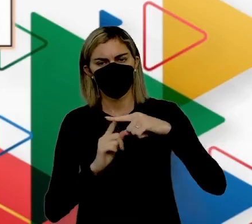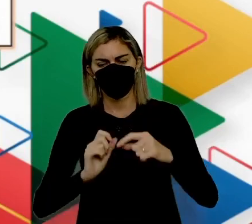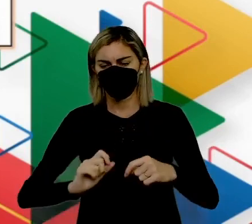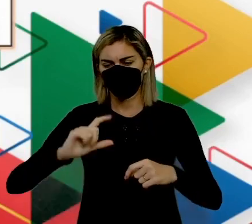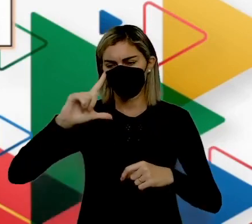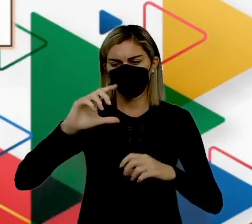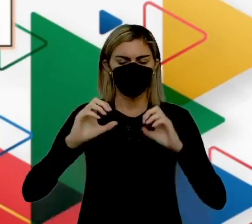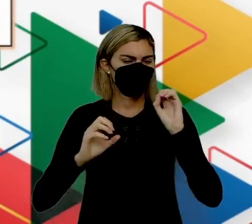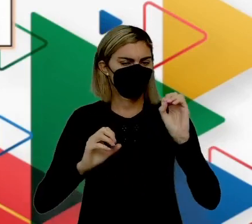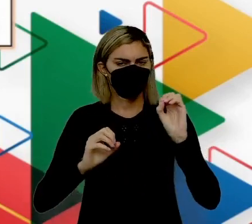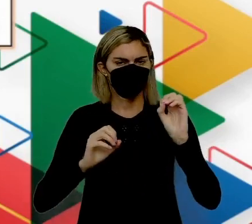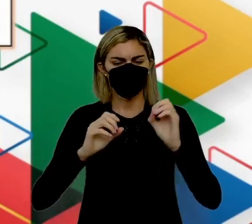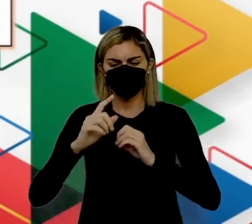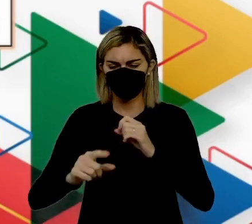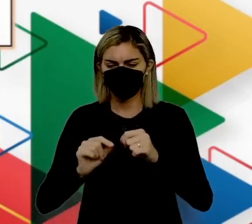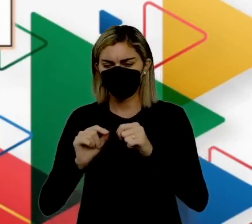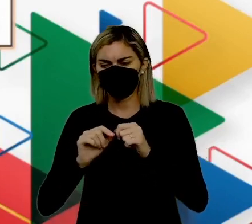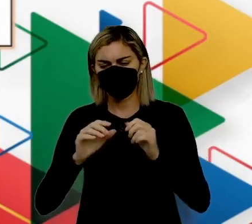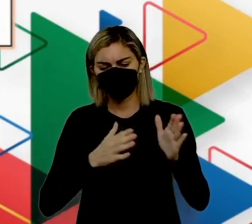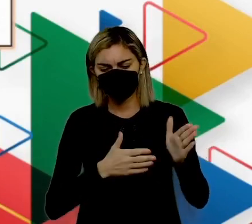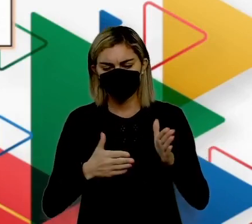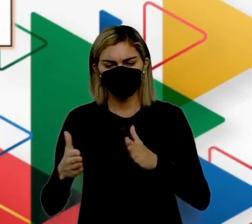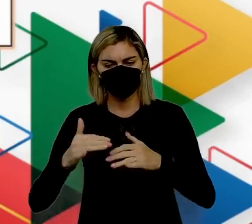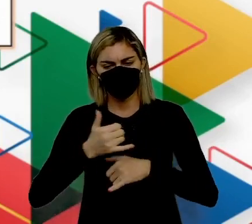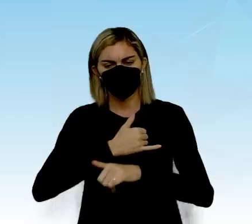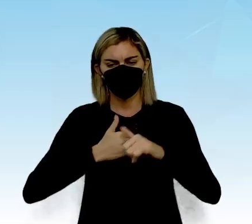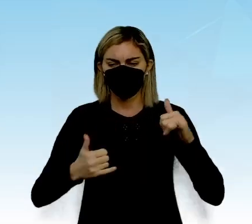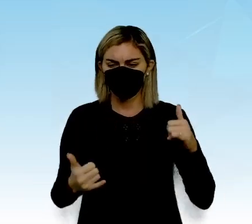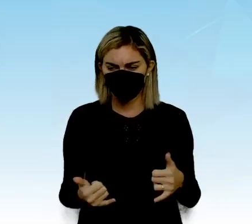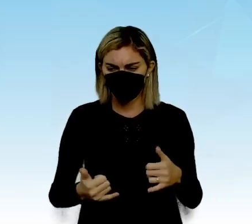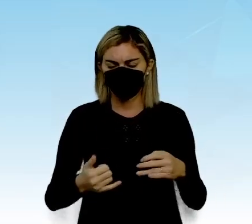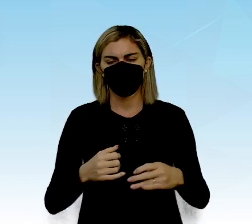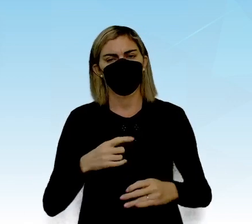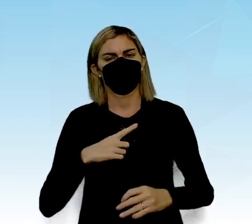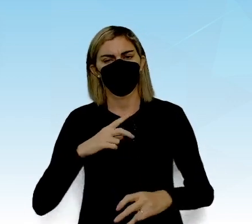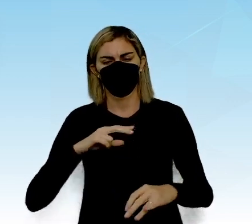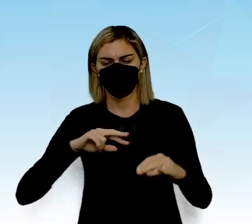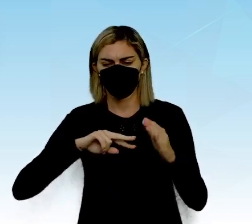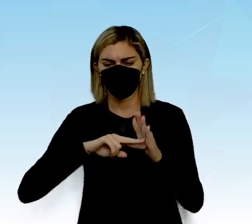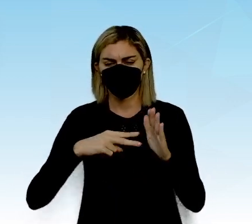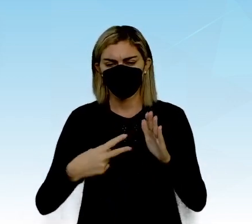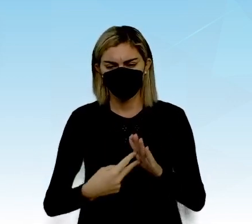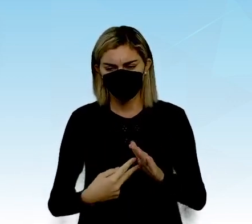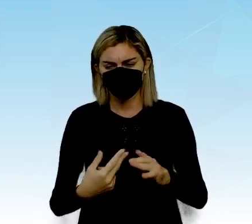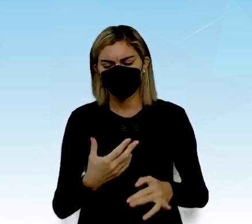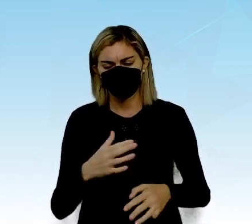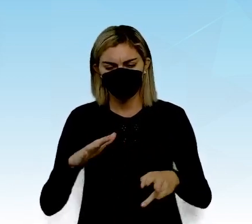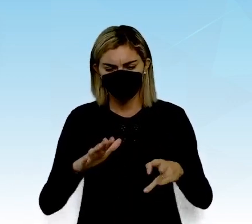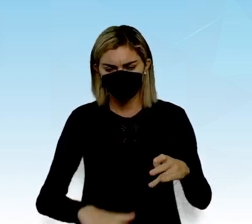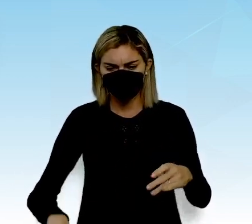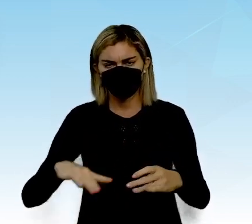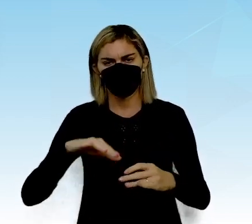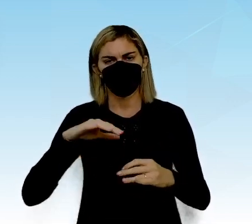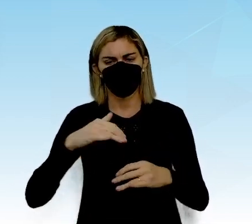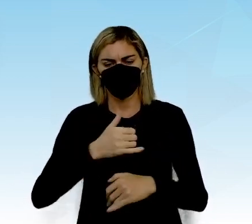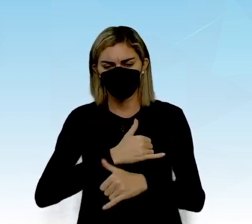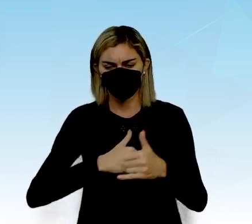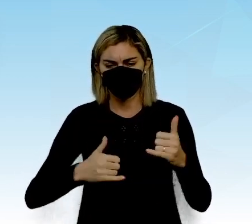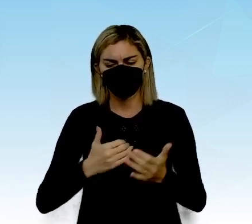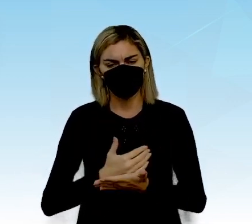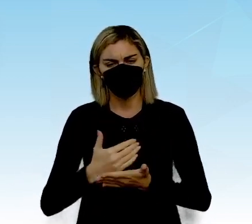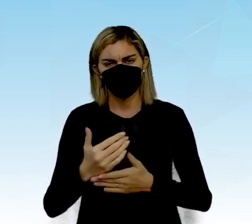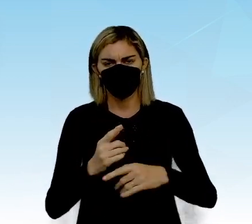zero, gerando um campo elétrico divergente. O sentido da linha do campo elétrico nasce na